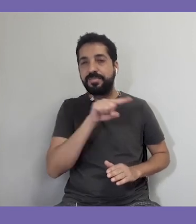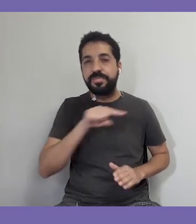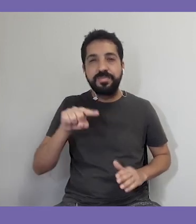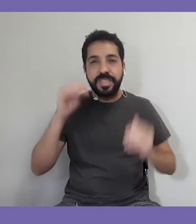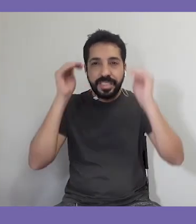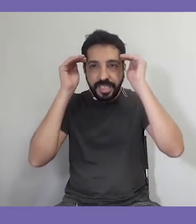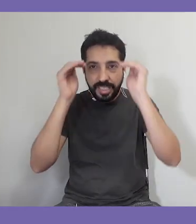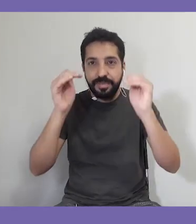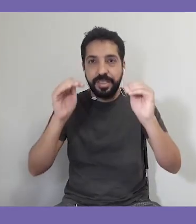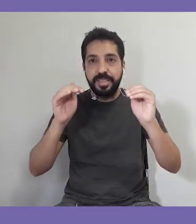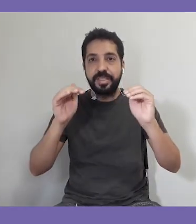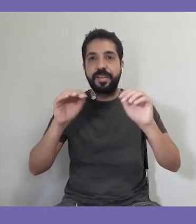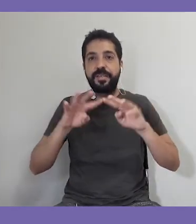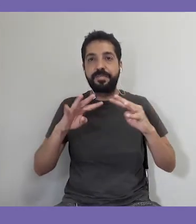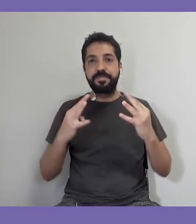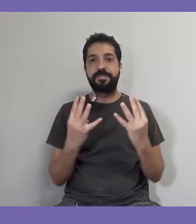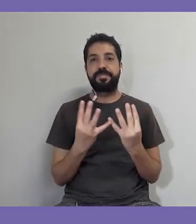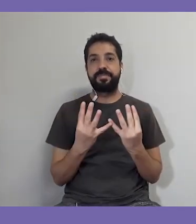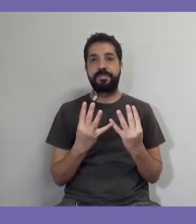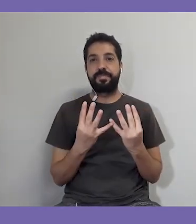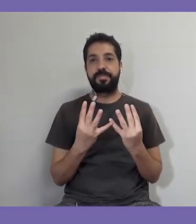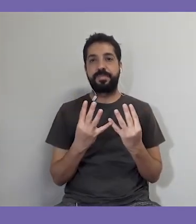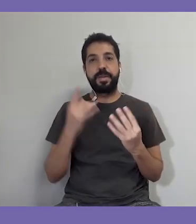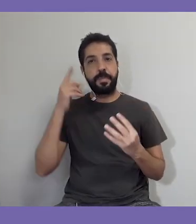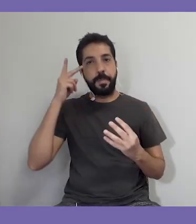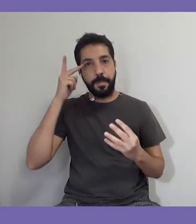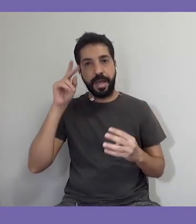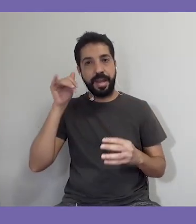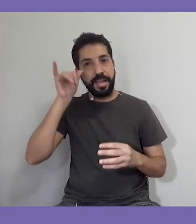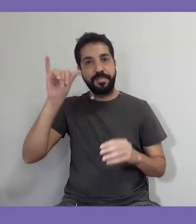protocolos de saúde para a contenção da Covid-19,